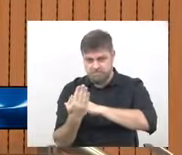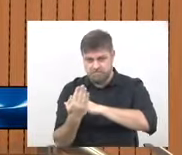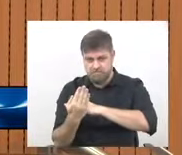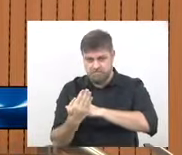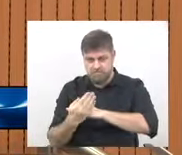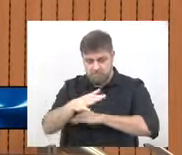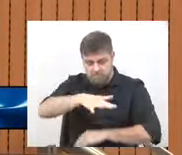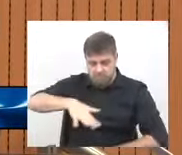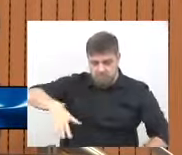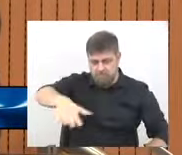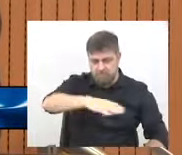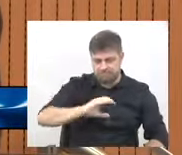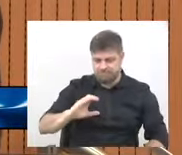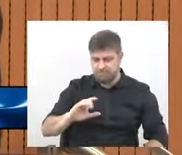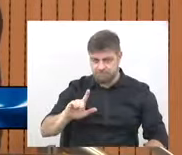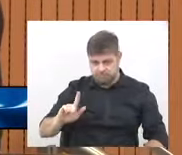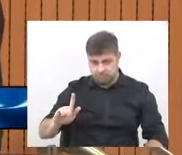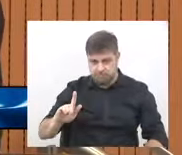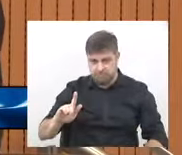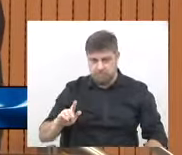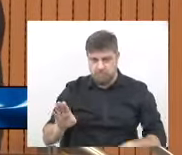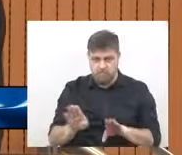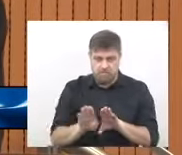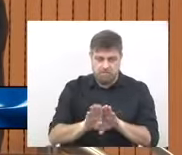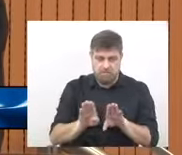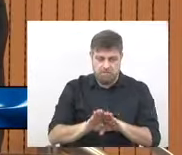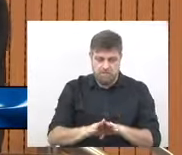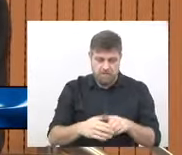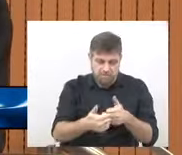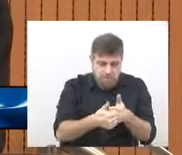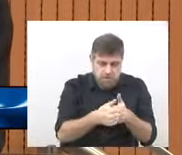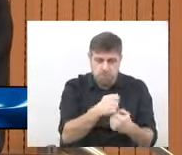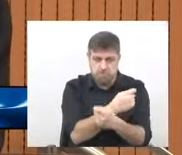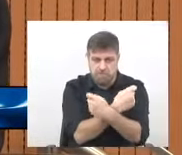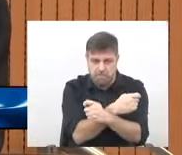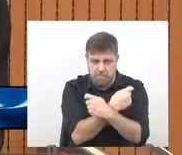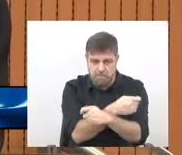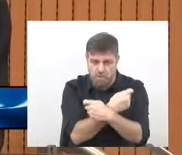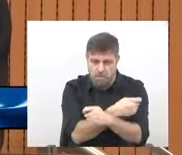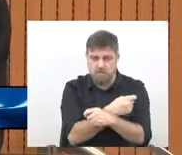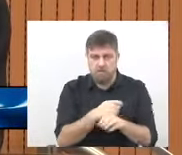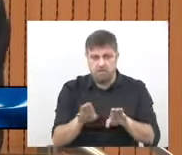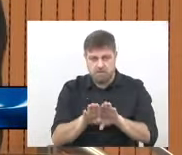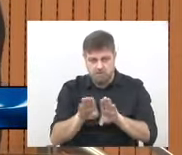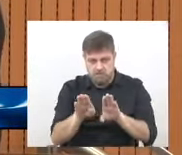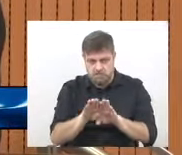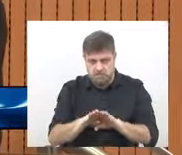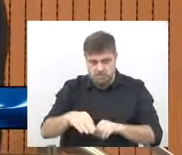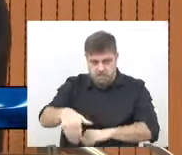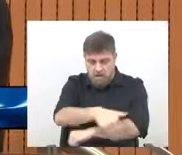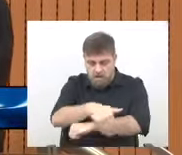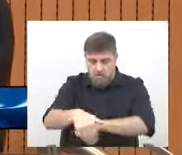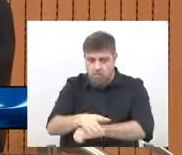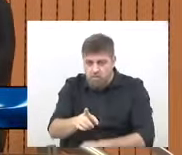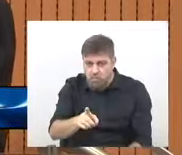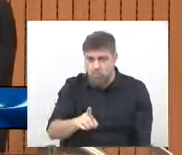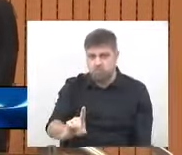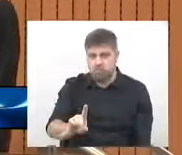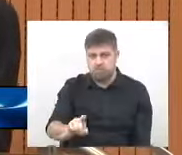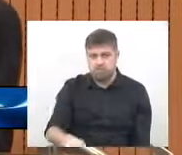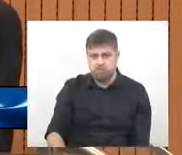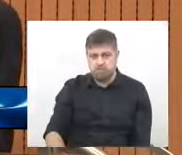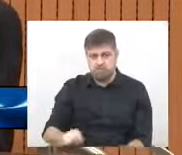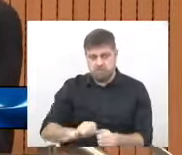região do Campo Grande e Paulsurama, tem que deixar as ruas por último para poder fazer